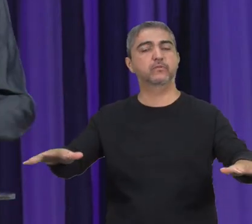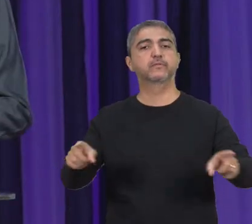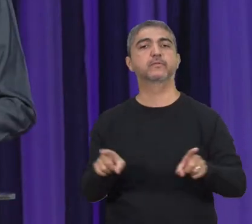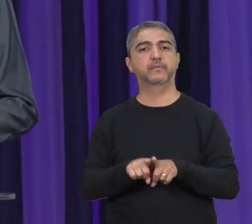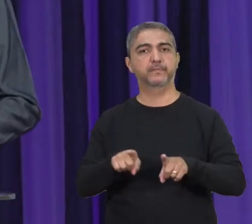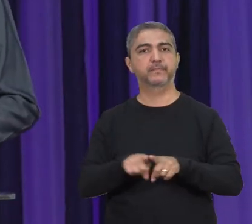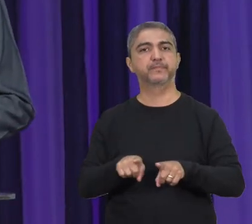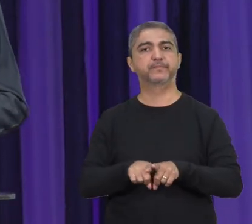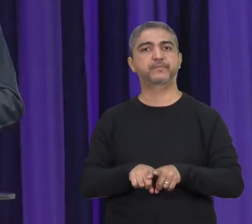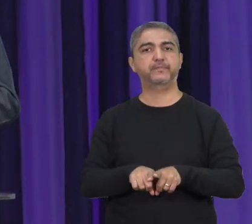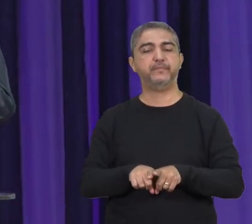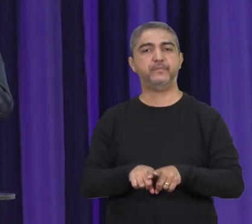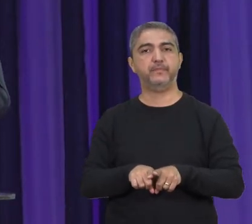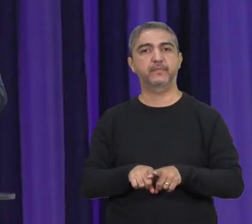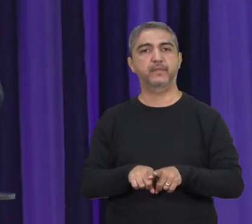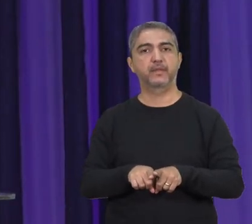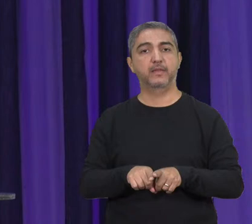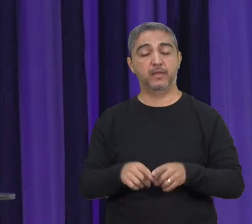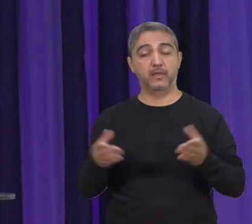para abrirmos esta série,